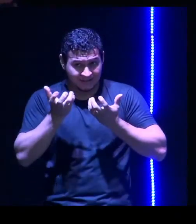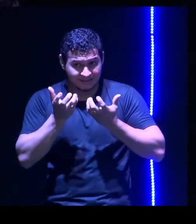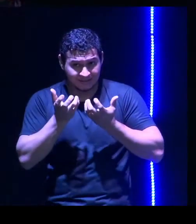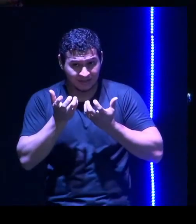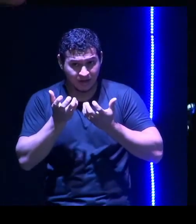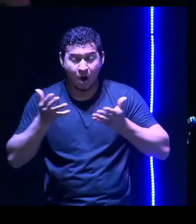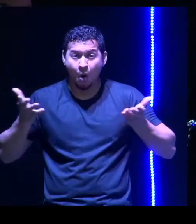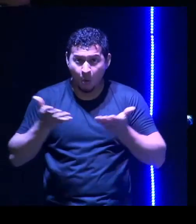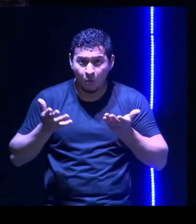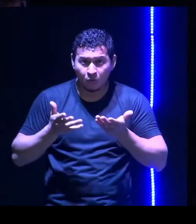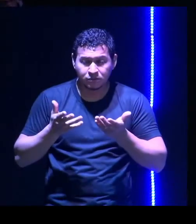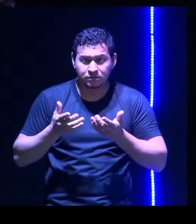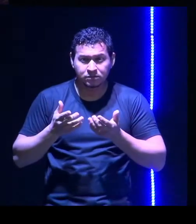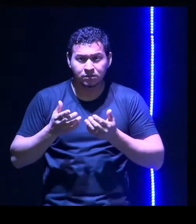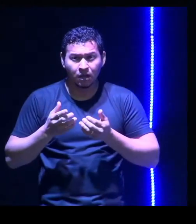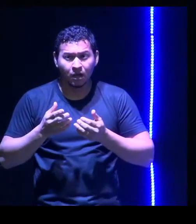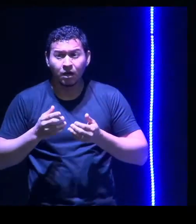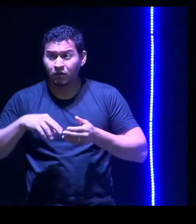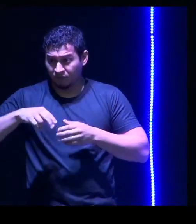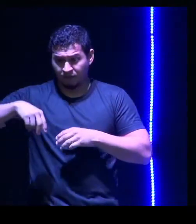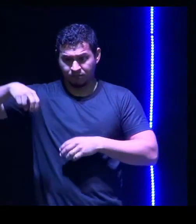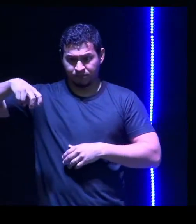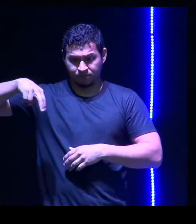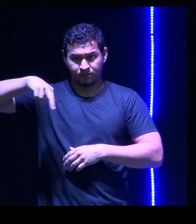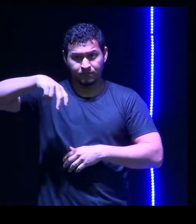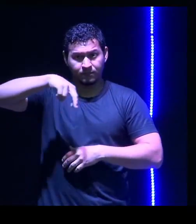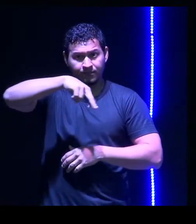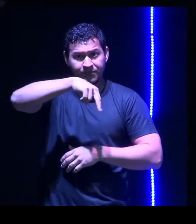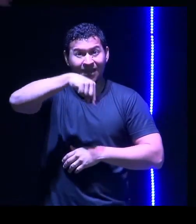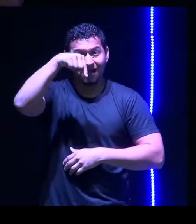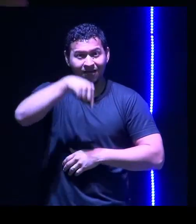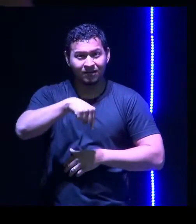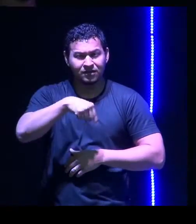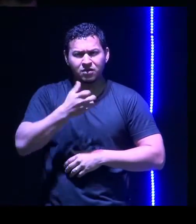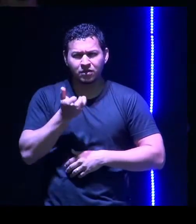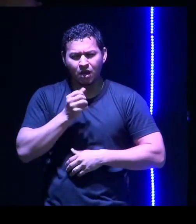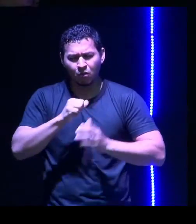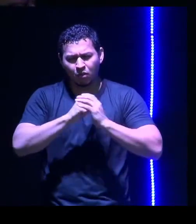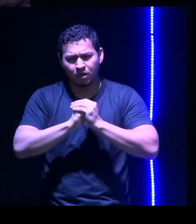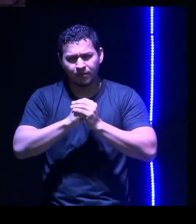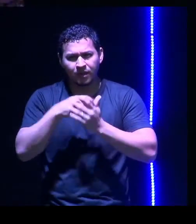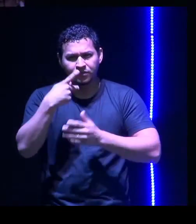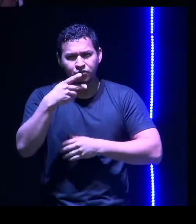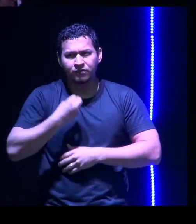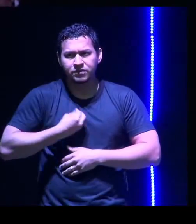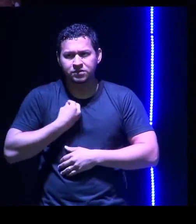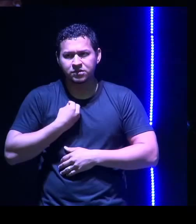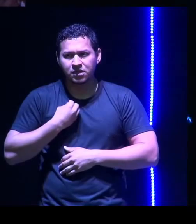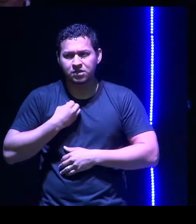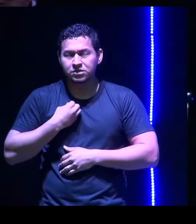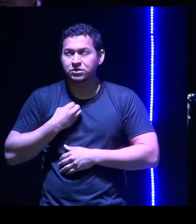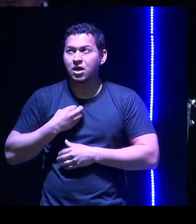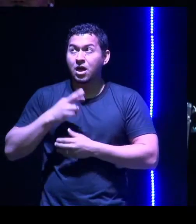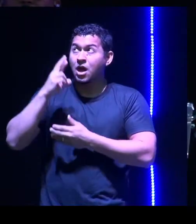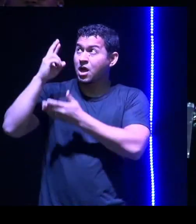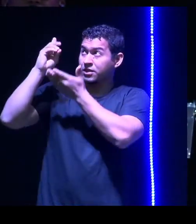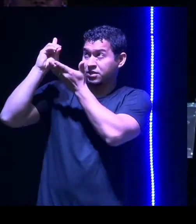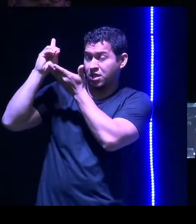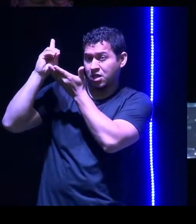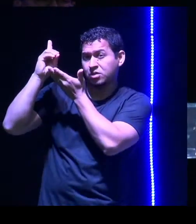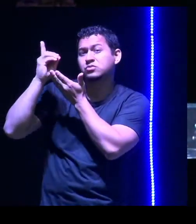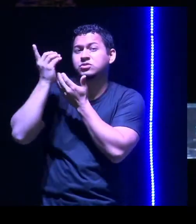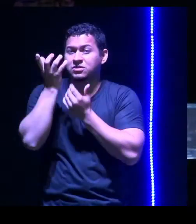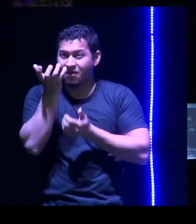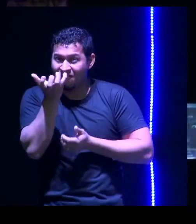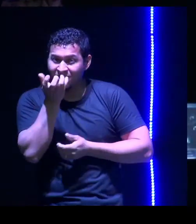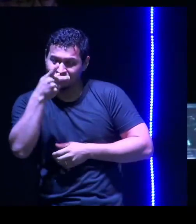seu Salvador, saia do seu lugar e venha aqui, eu quero orar por você. O Senhor está falando com você, o Senhor está falando